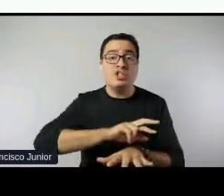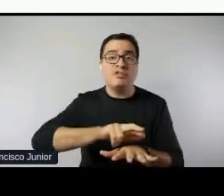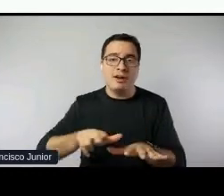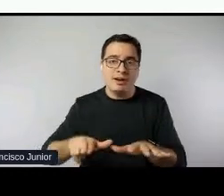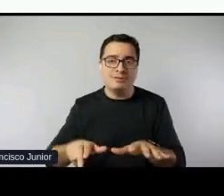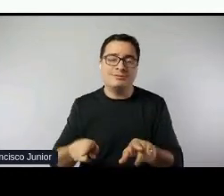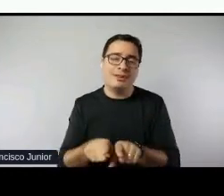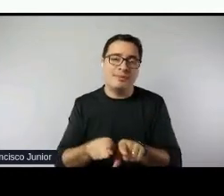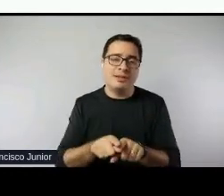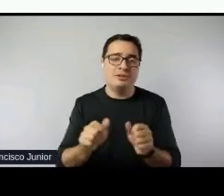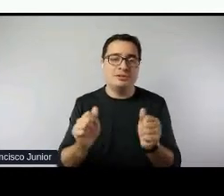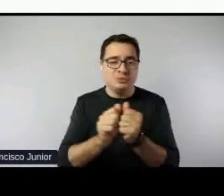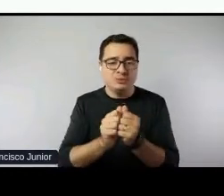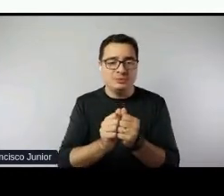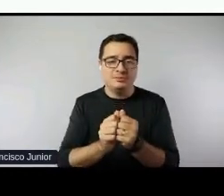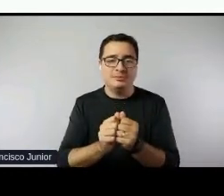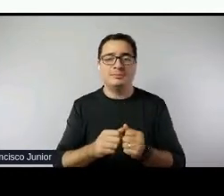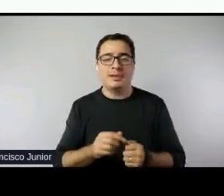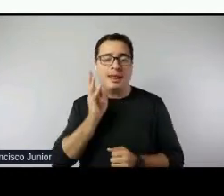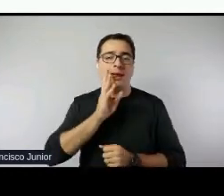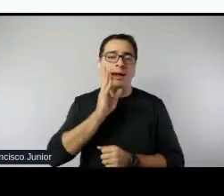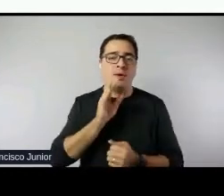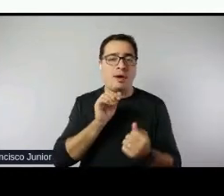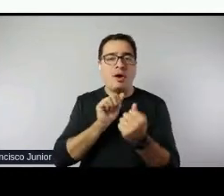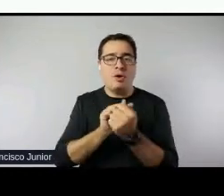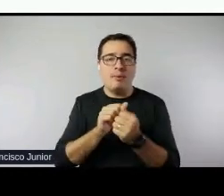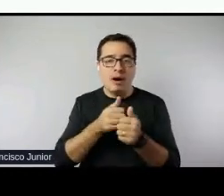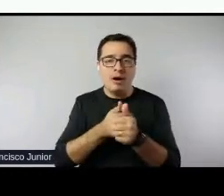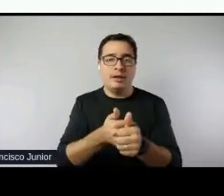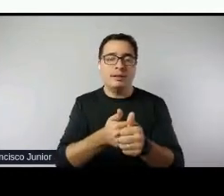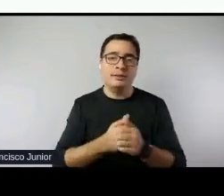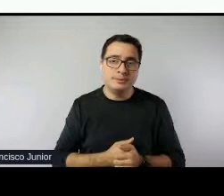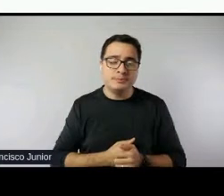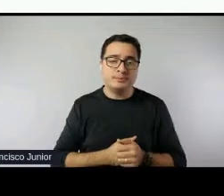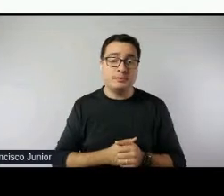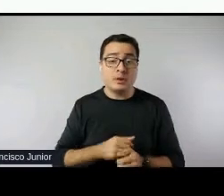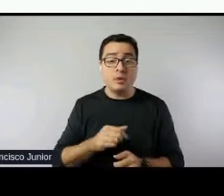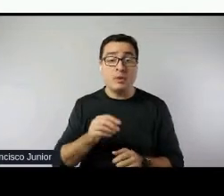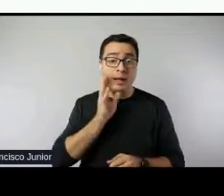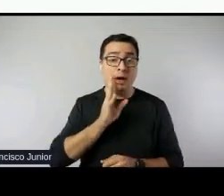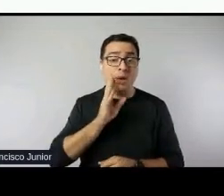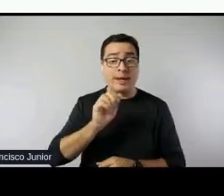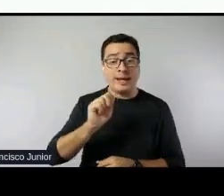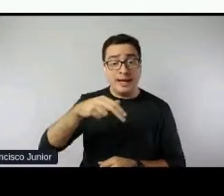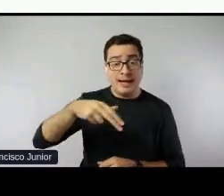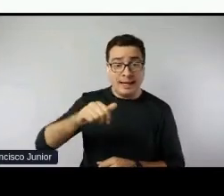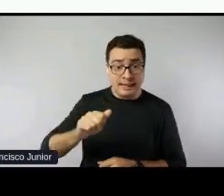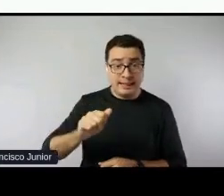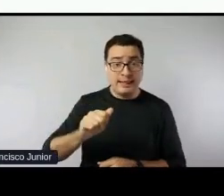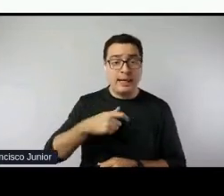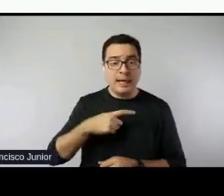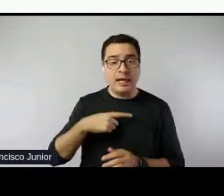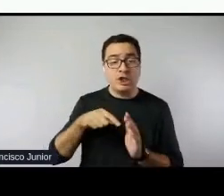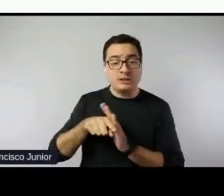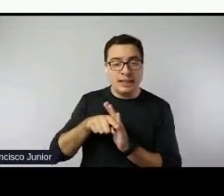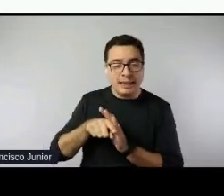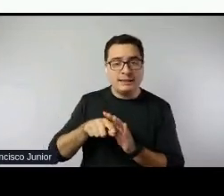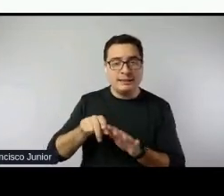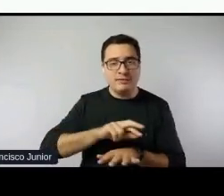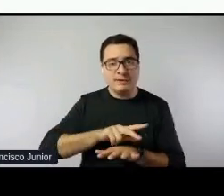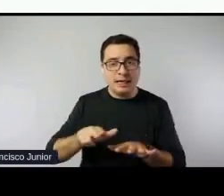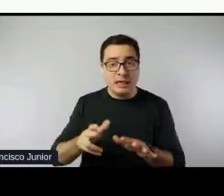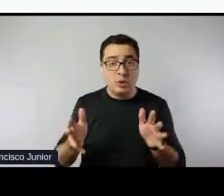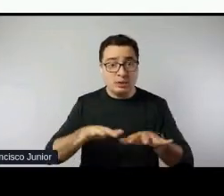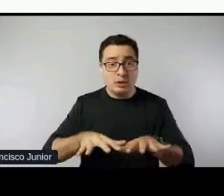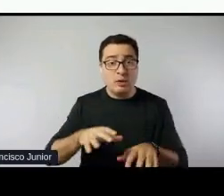E isso é legal de estar acompanhando. O legal é que a Ana, né, por ser a nossa analista de diversidade e inclusão da CT,